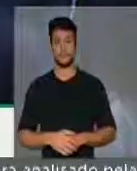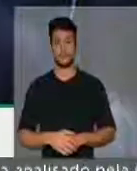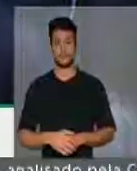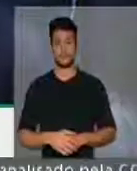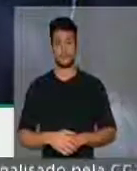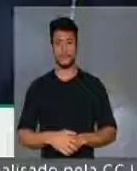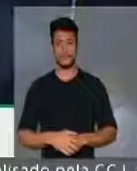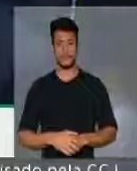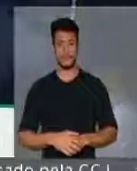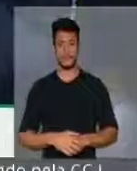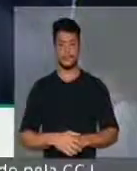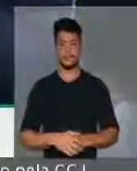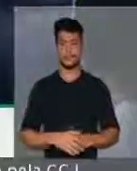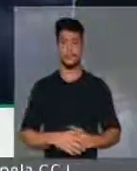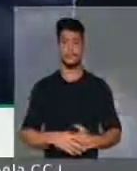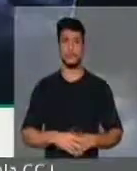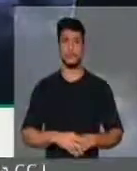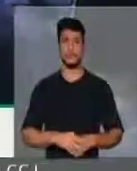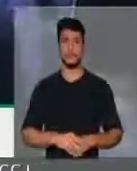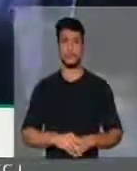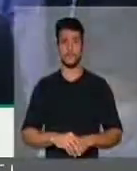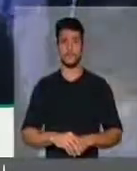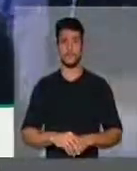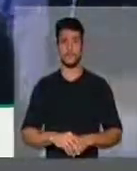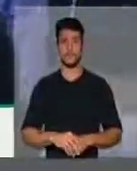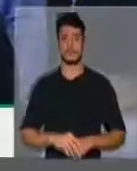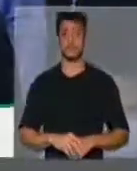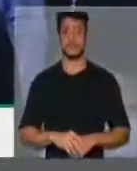não entrega nossas estradas, também é preciso